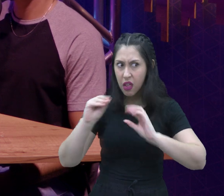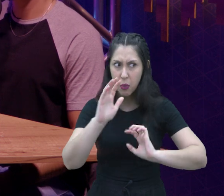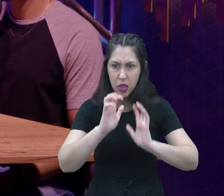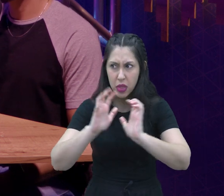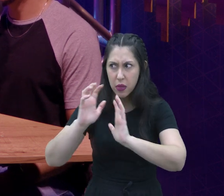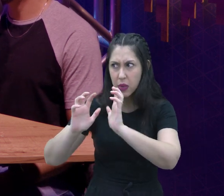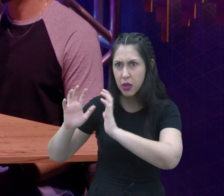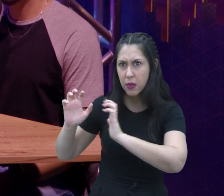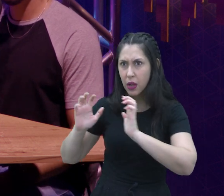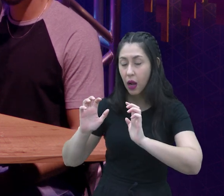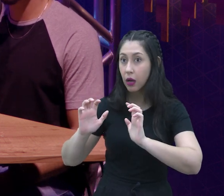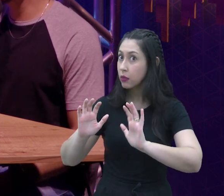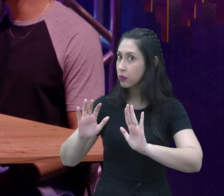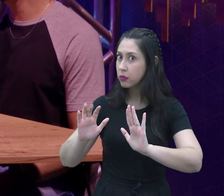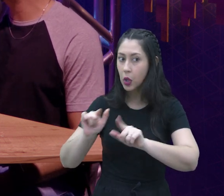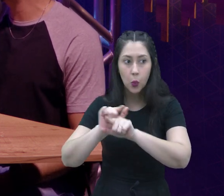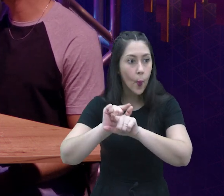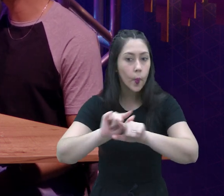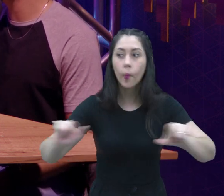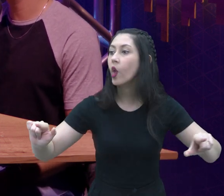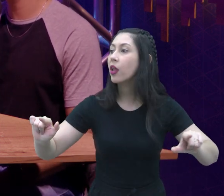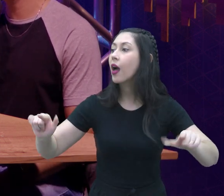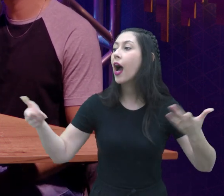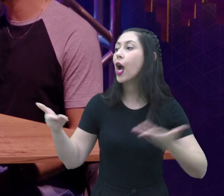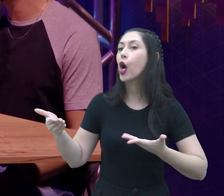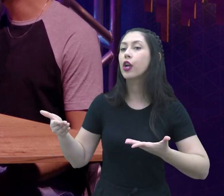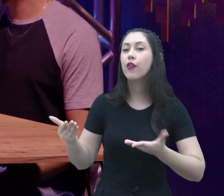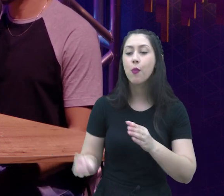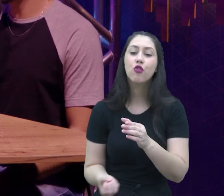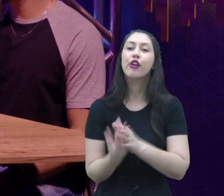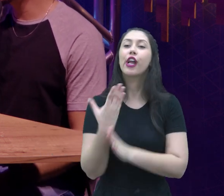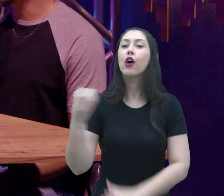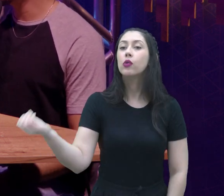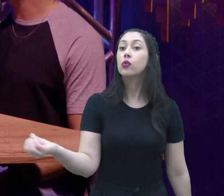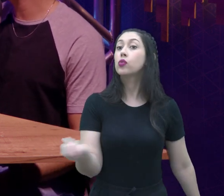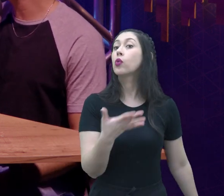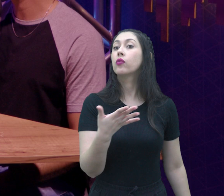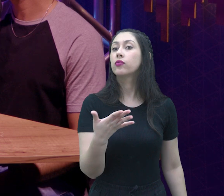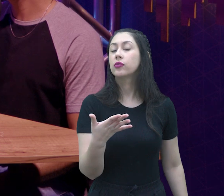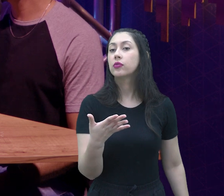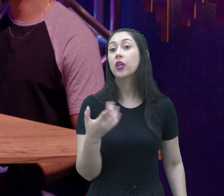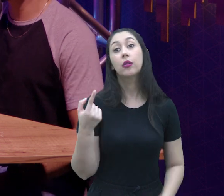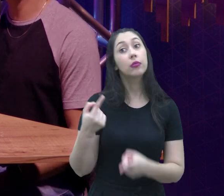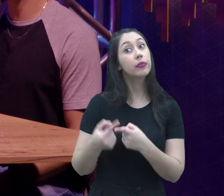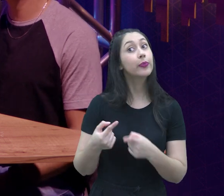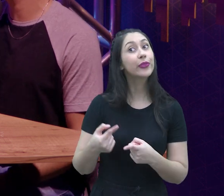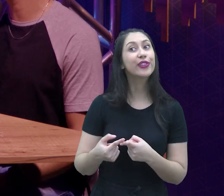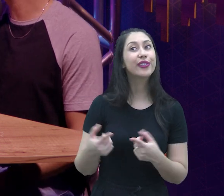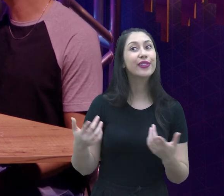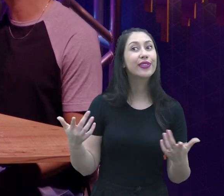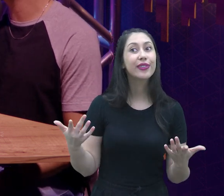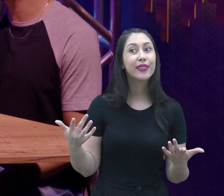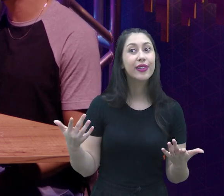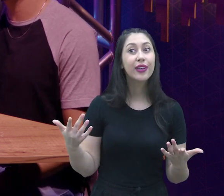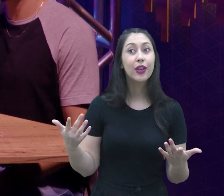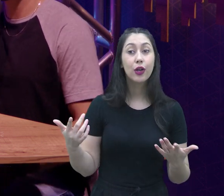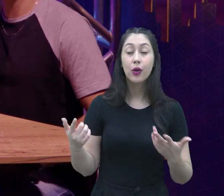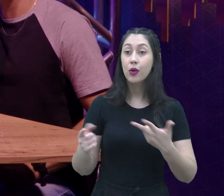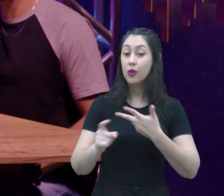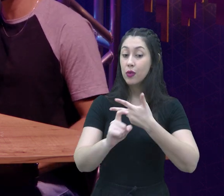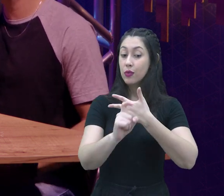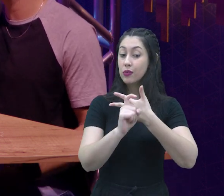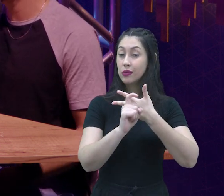burburinho, apaga tudo, tira todo mundo, vamos eleger, colocar gente nova. Por quê? Porque não o